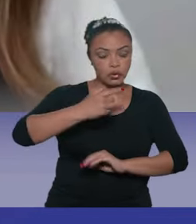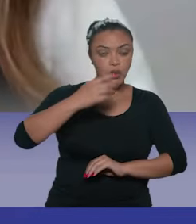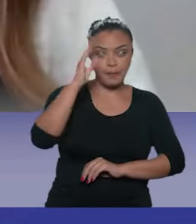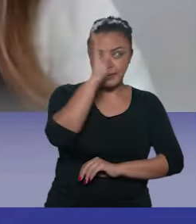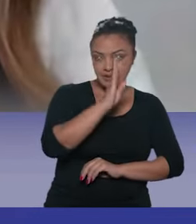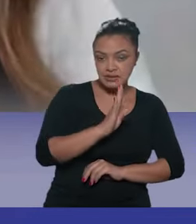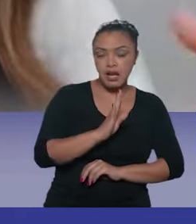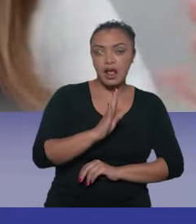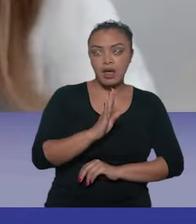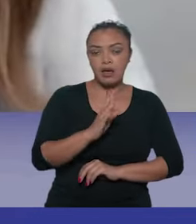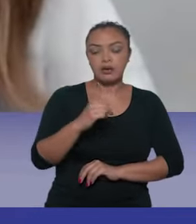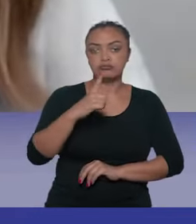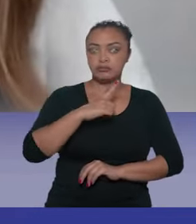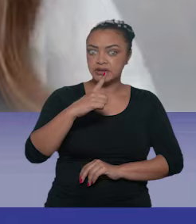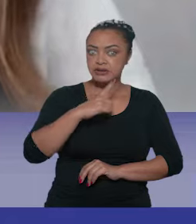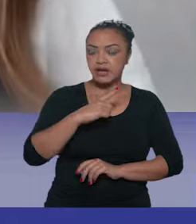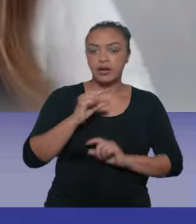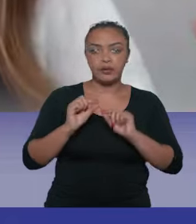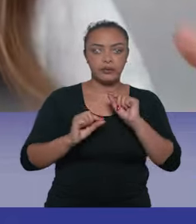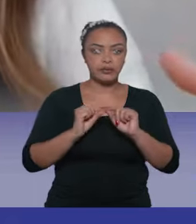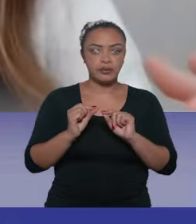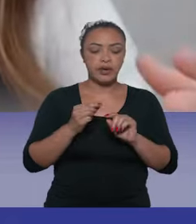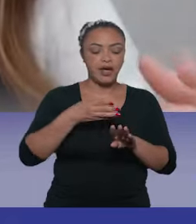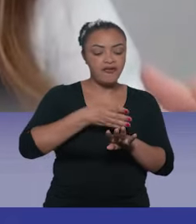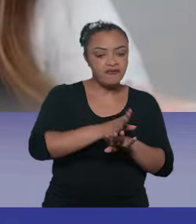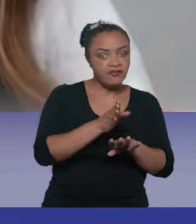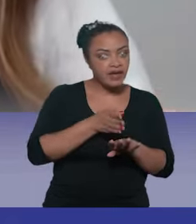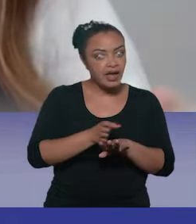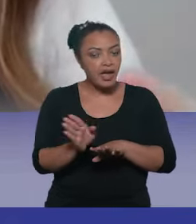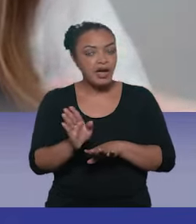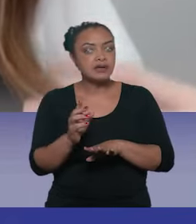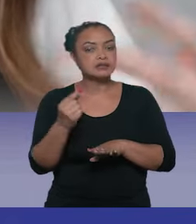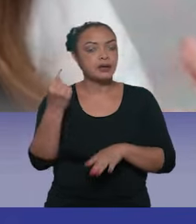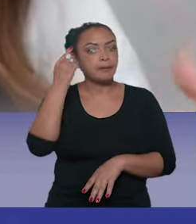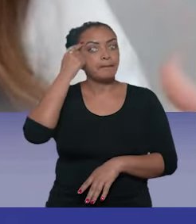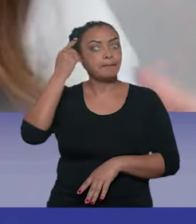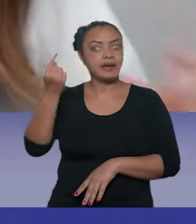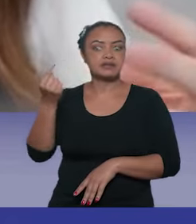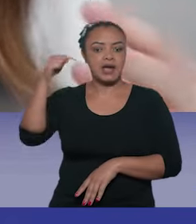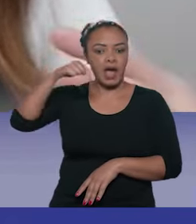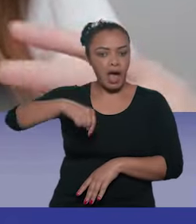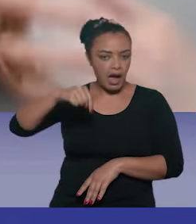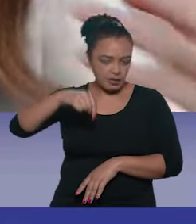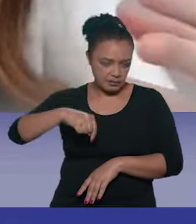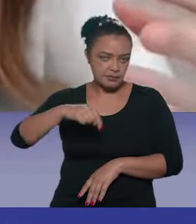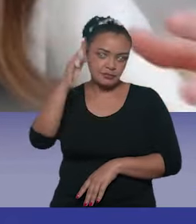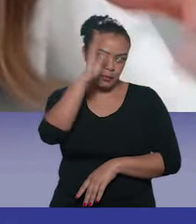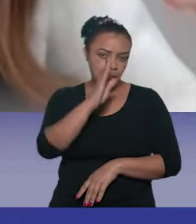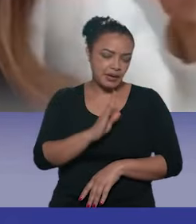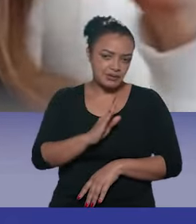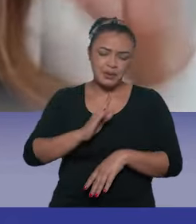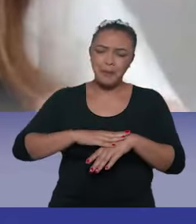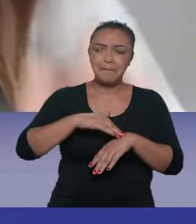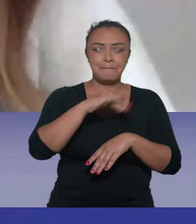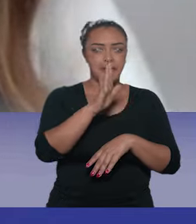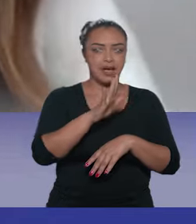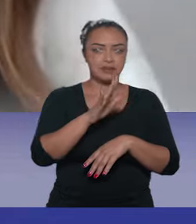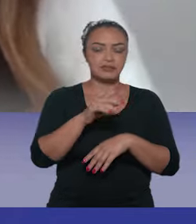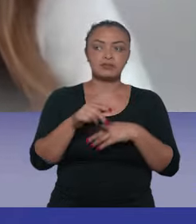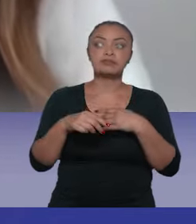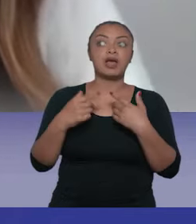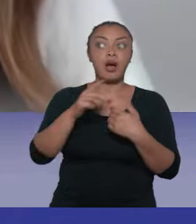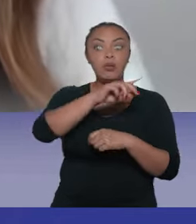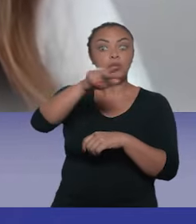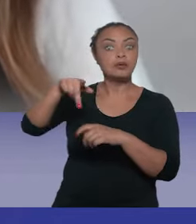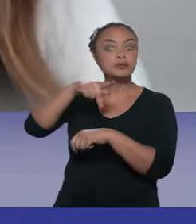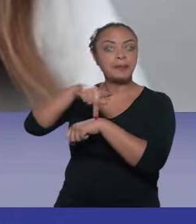Dos investidores brasileiros, por exemplo, a gente tem como se diz, home bias, né? Então, a gente é viesado para alocar recursos